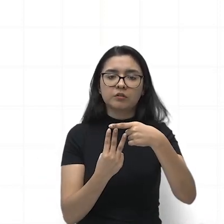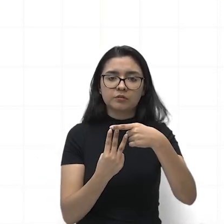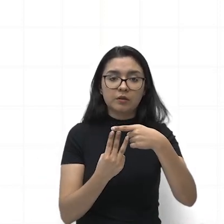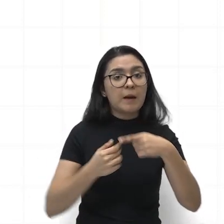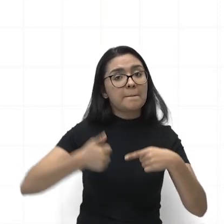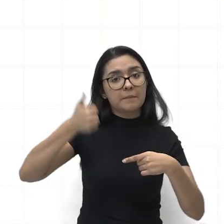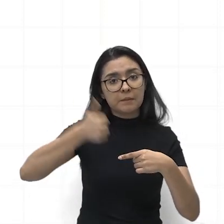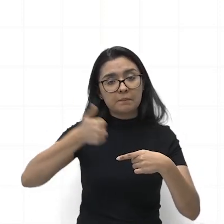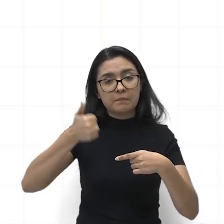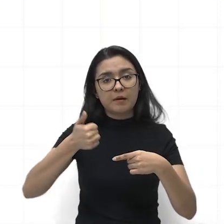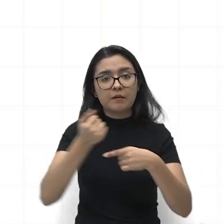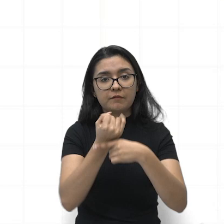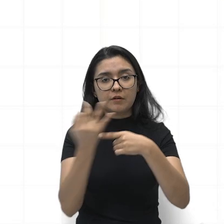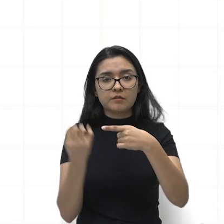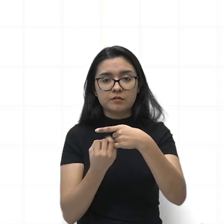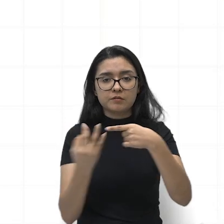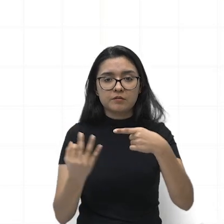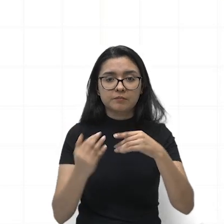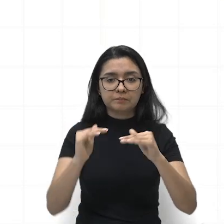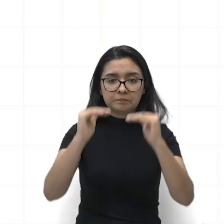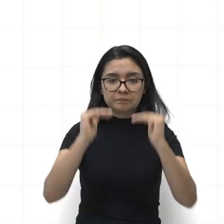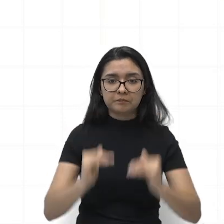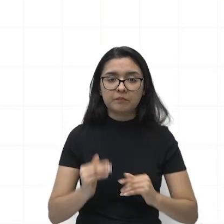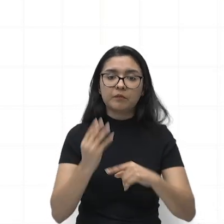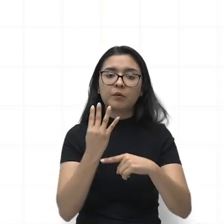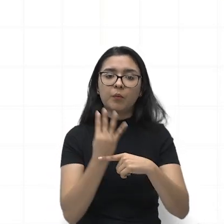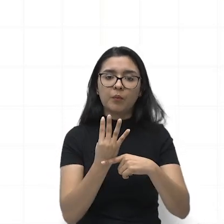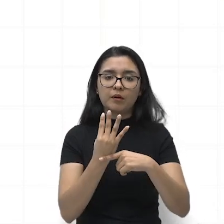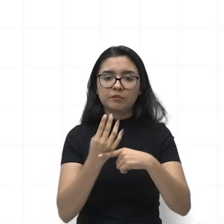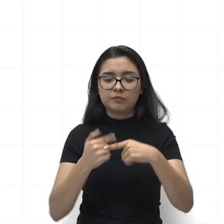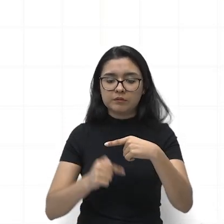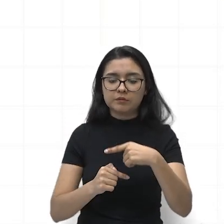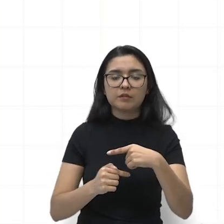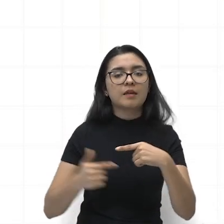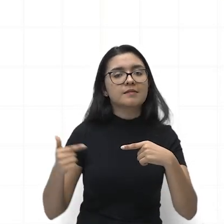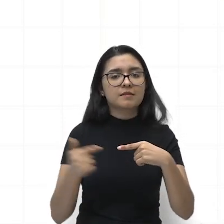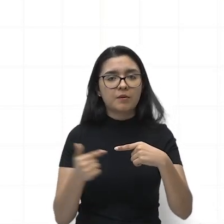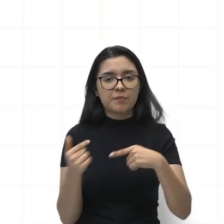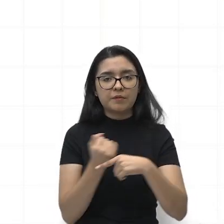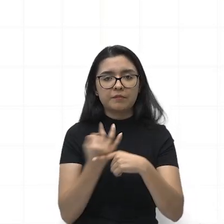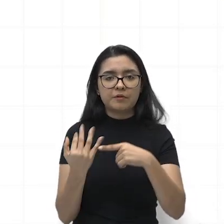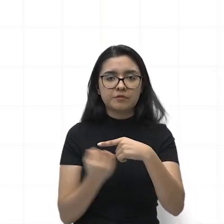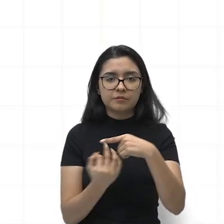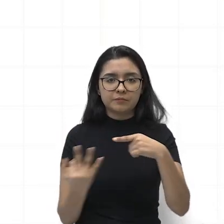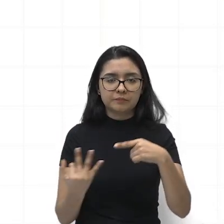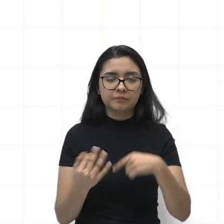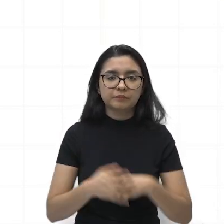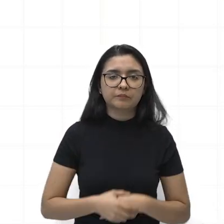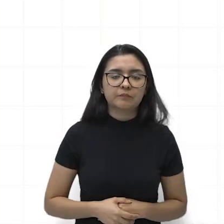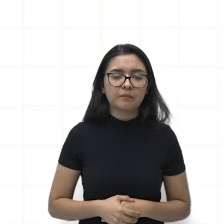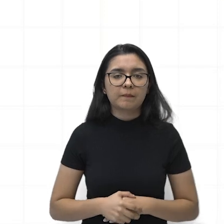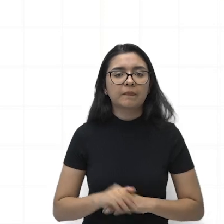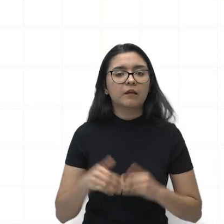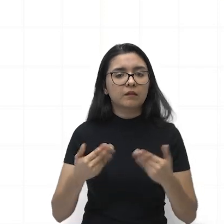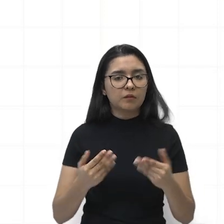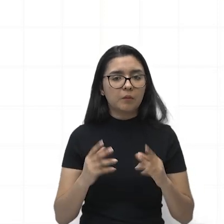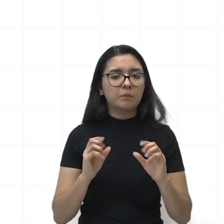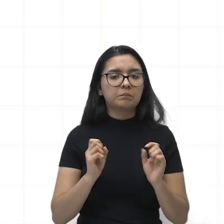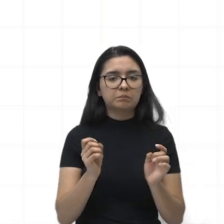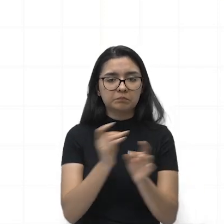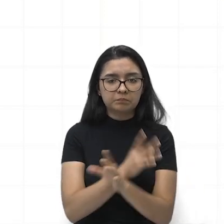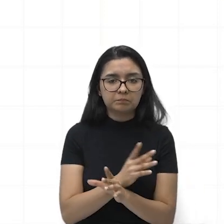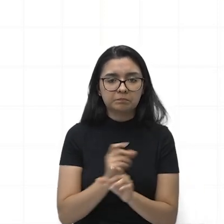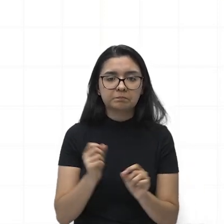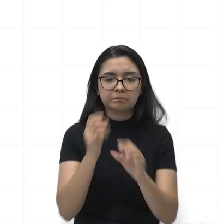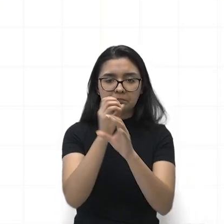primeira fração, tá legal? E 4 sobre 7 equivale à segunda fração. E aí, resolver,